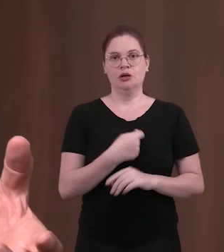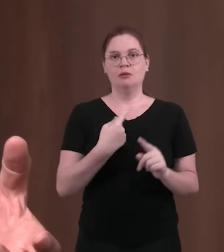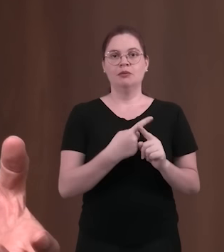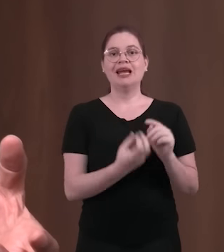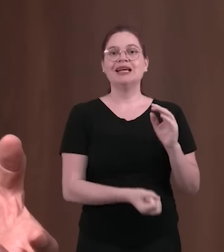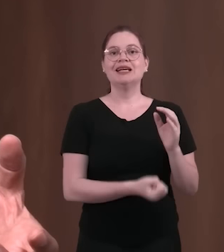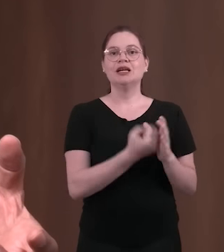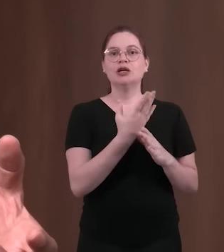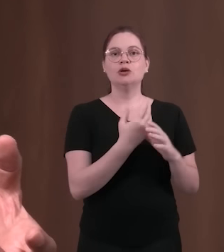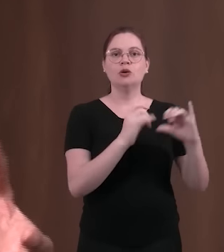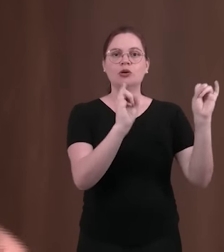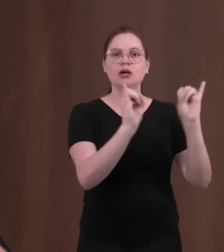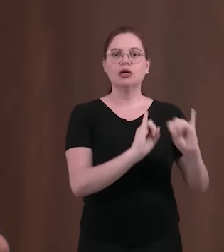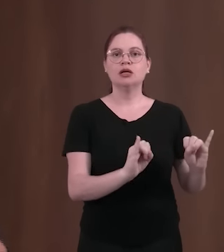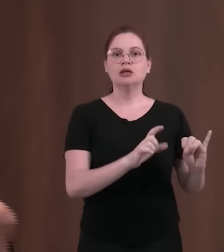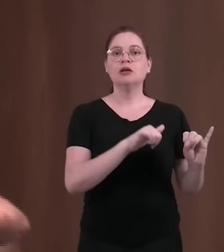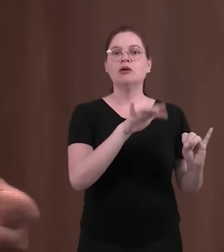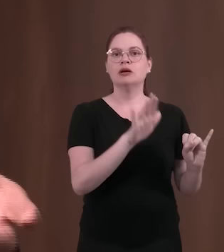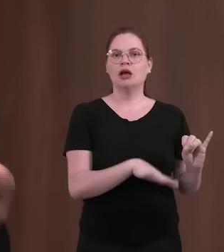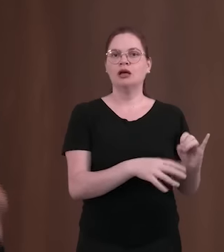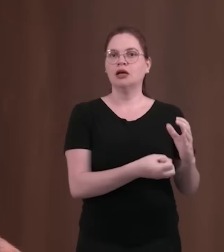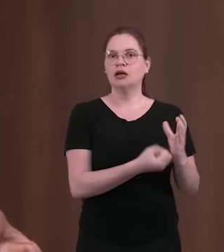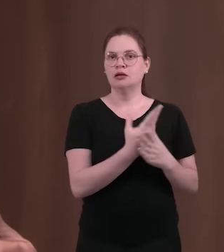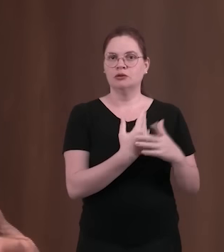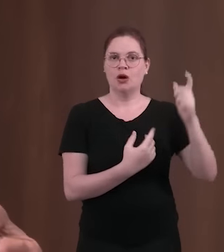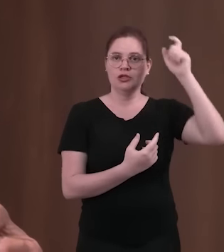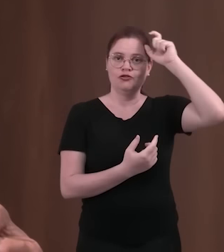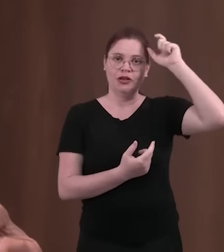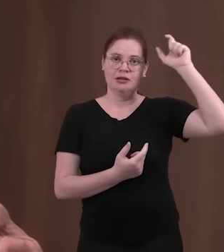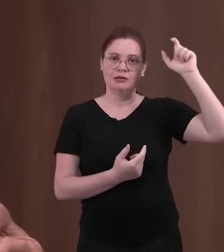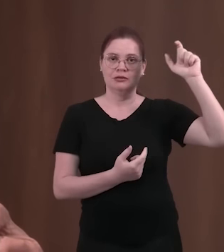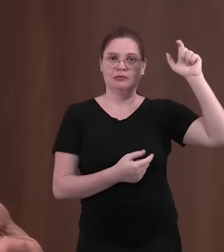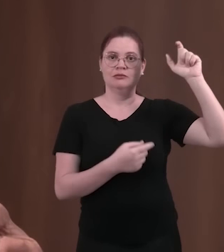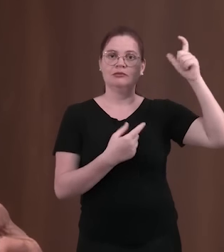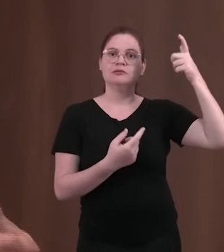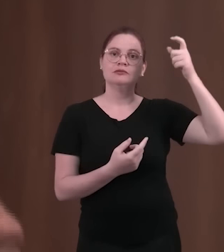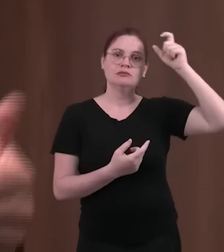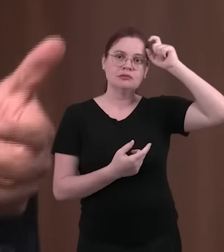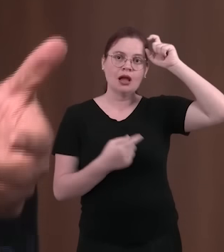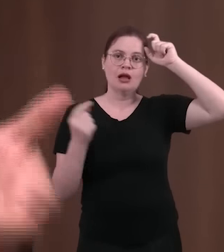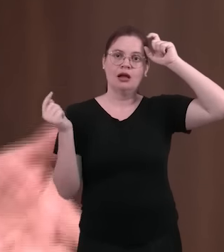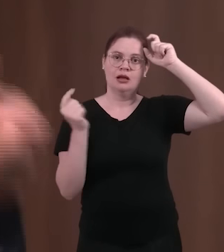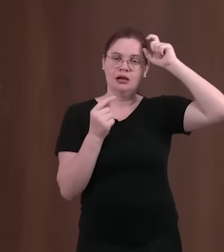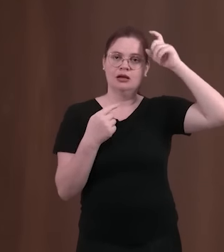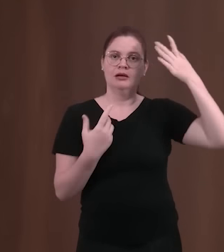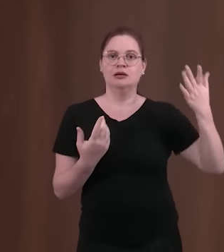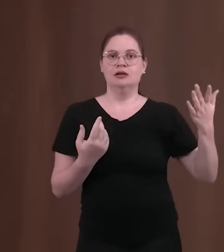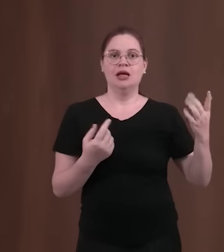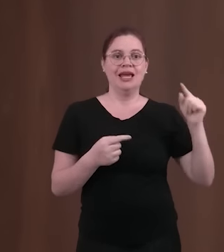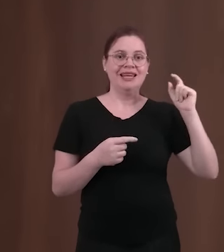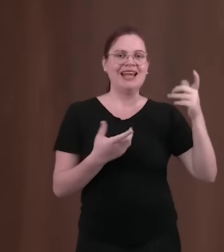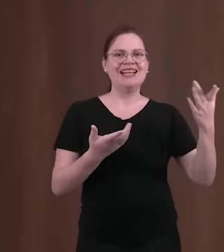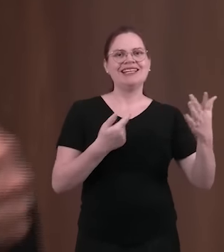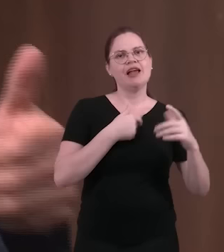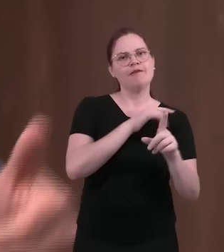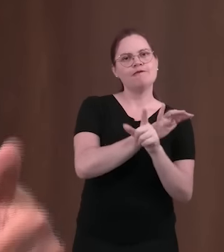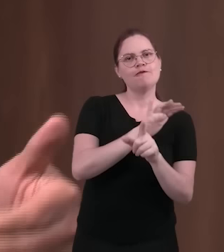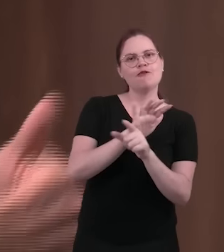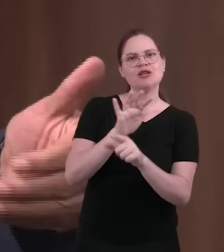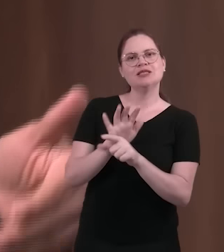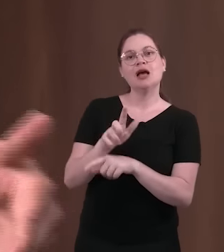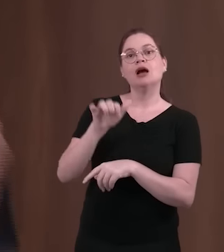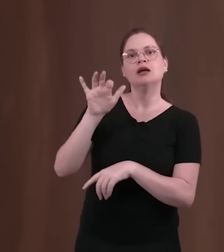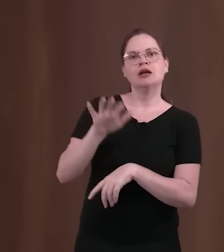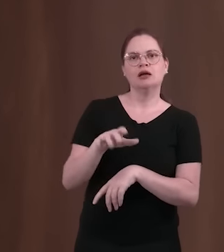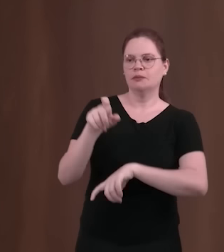adversário. E a quem que interessa a ele isso, principalmente? Os servos de Deus. Levar os